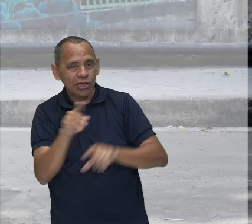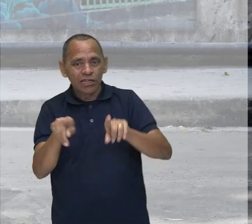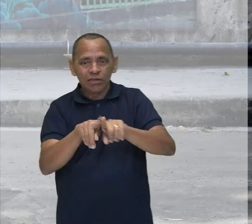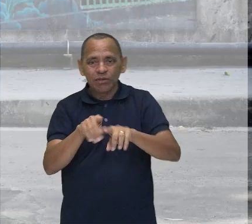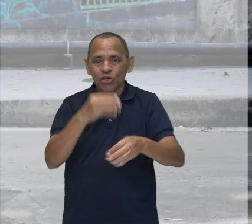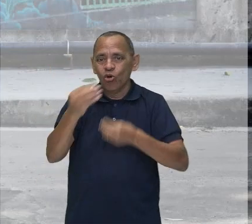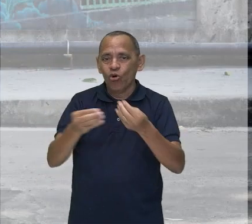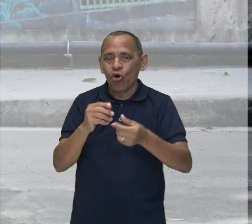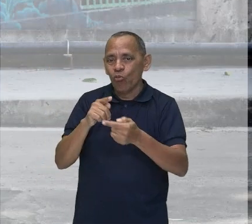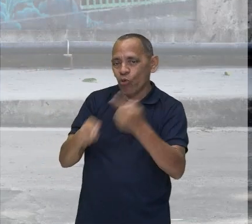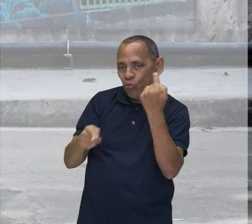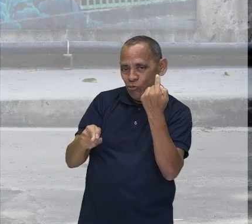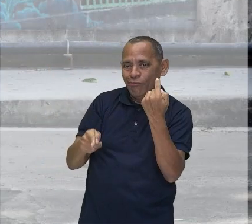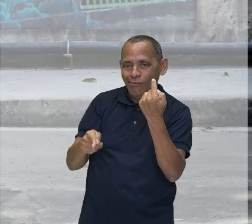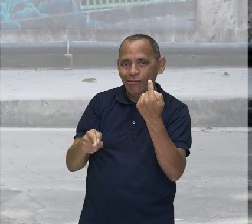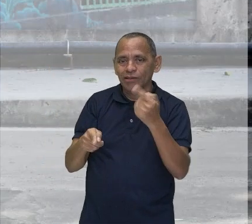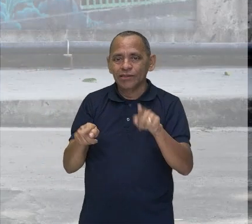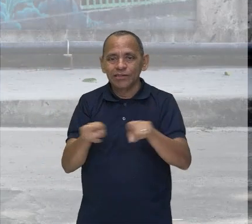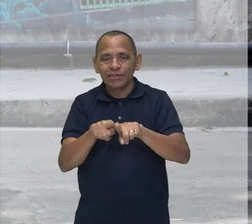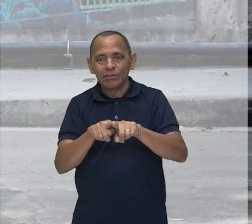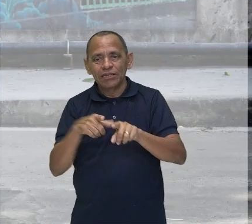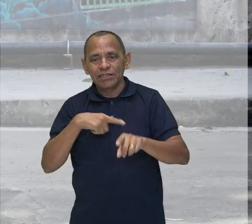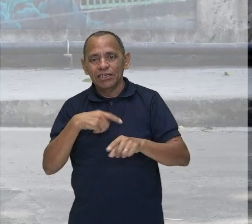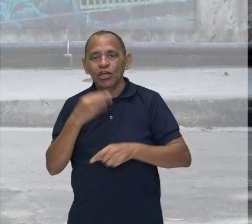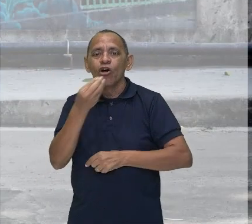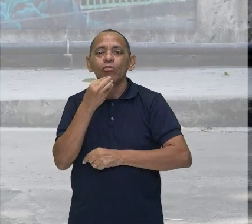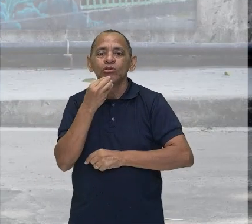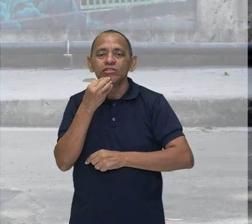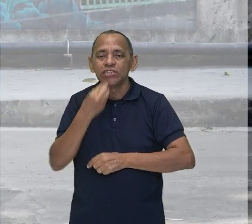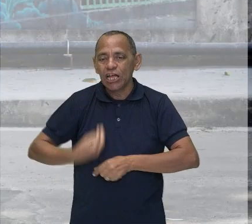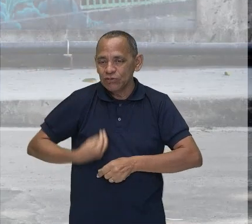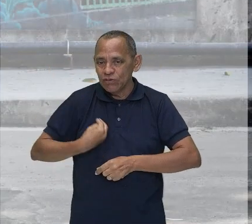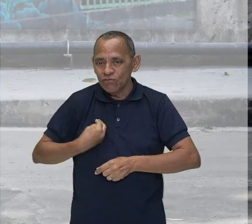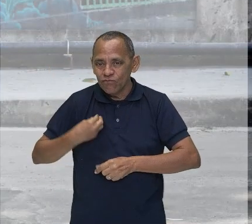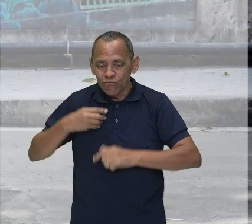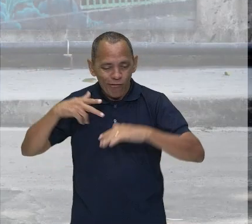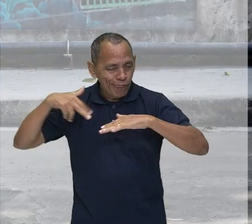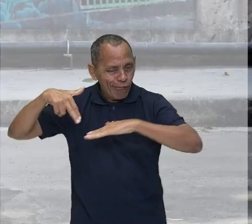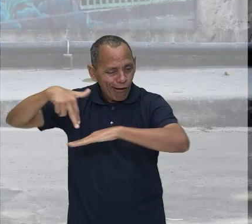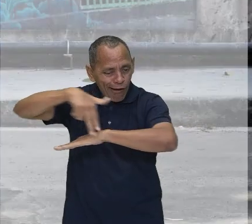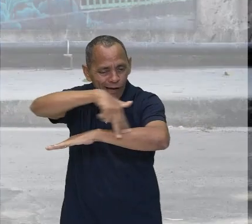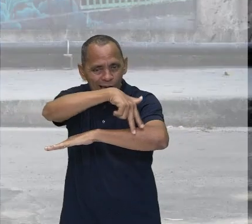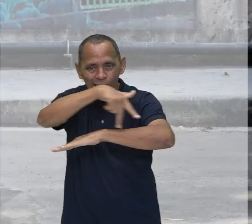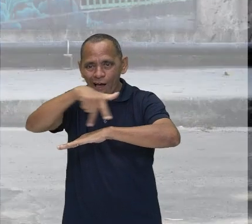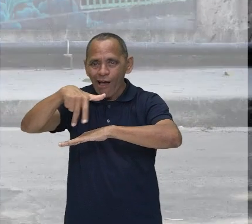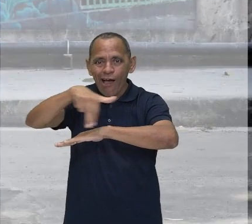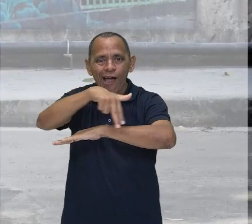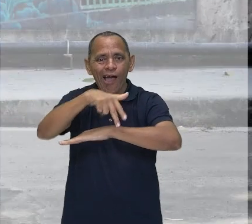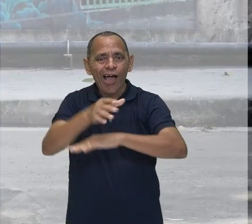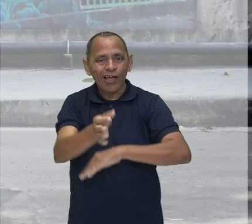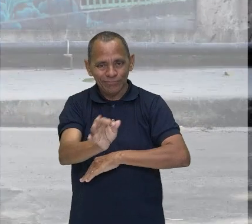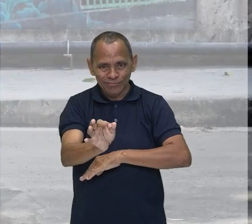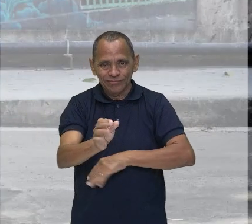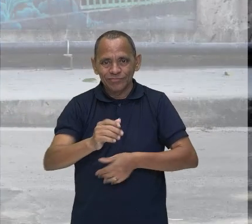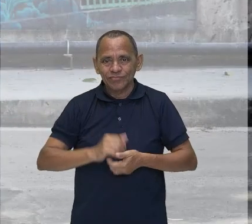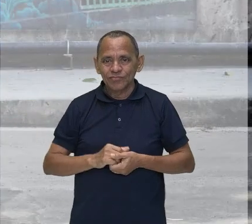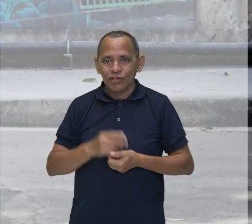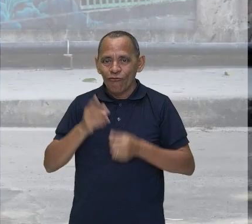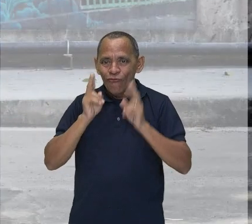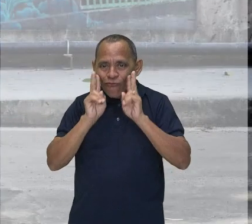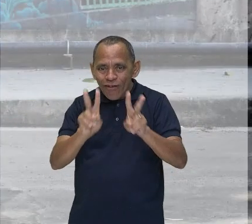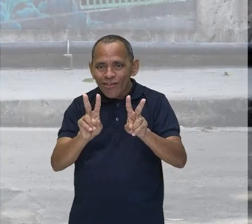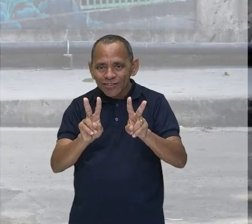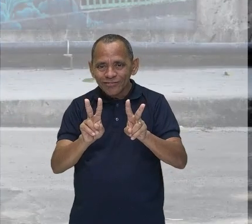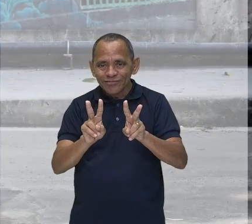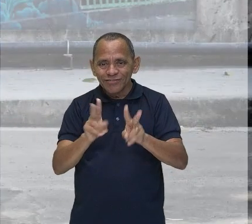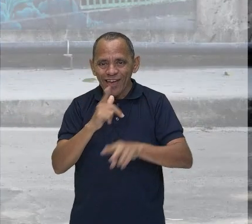ter essa oportunidade de estar vivenciando a natureza assim de tão pertinho, certo? Veja como a água tá